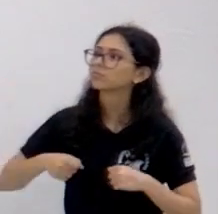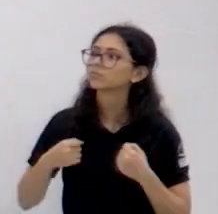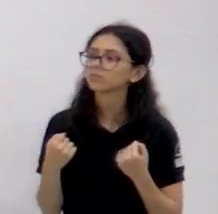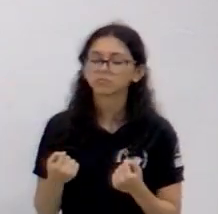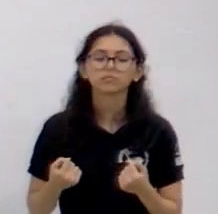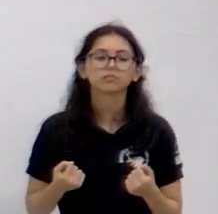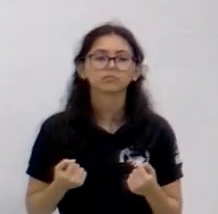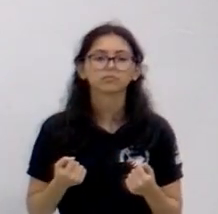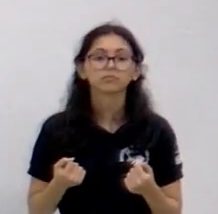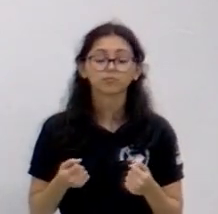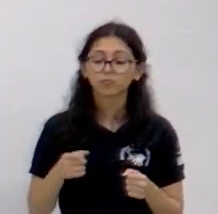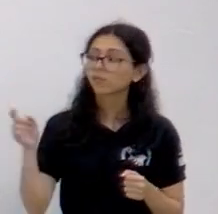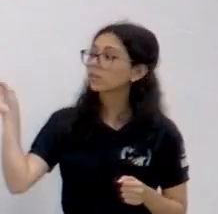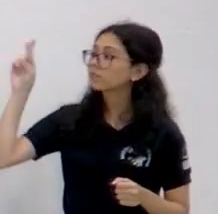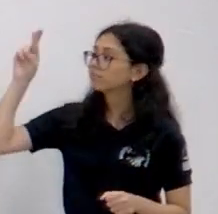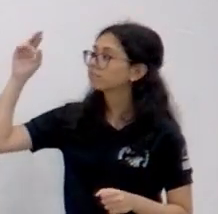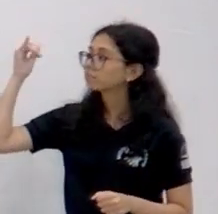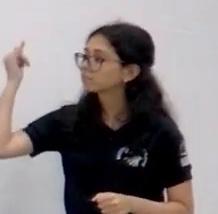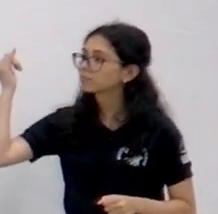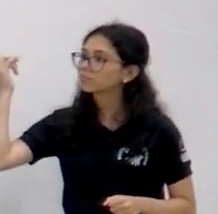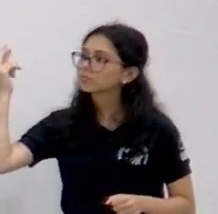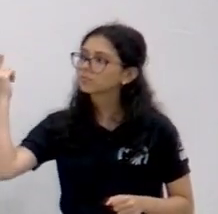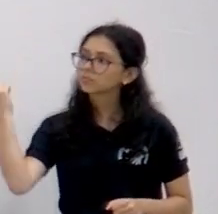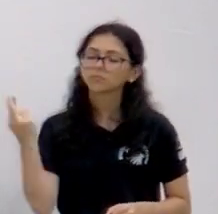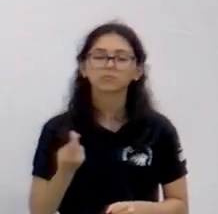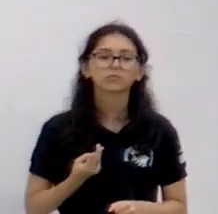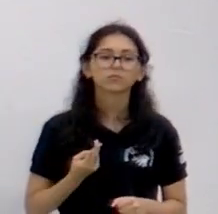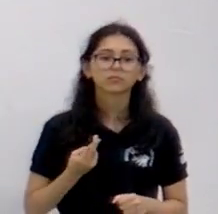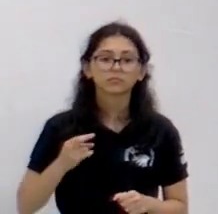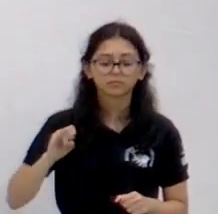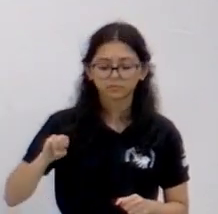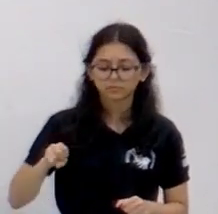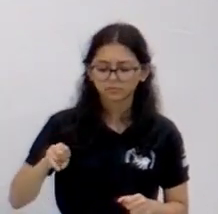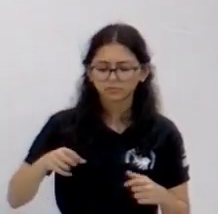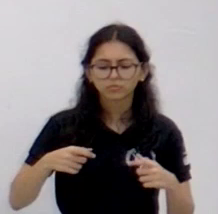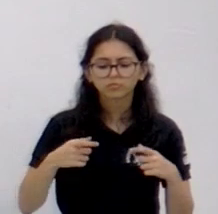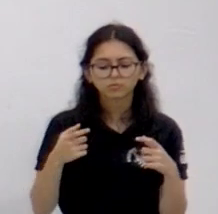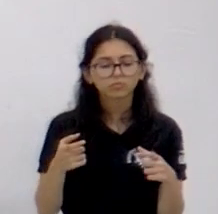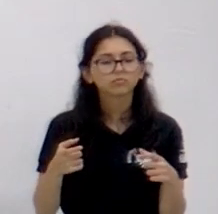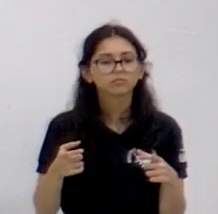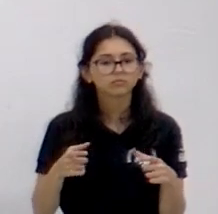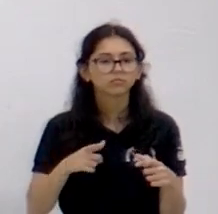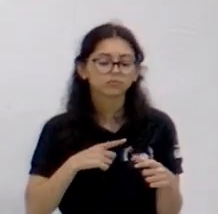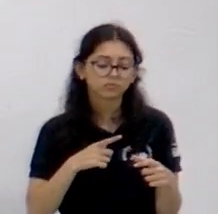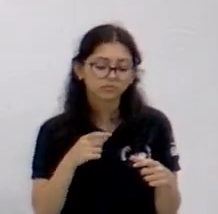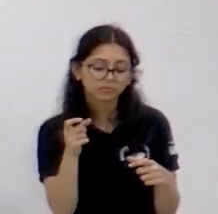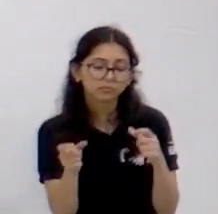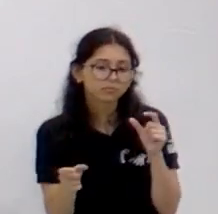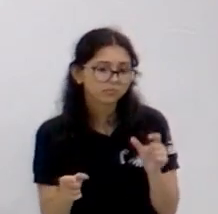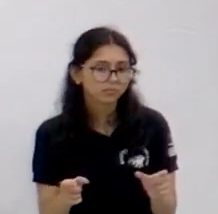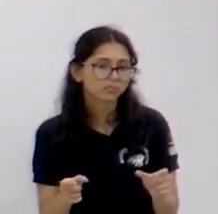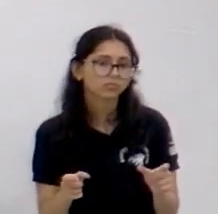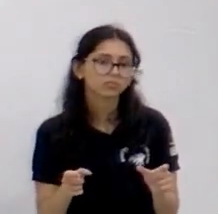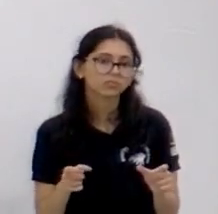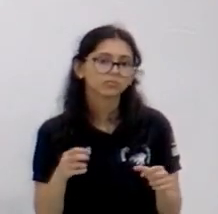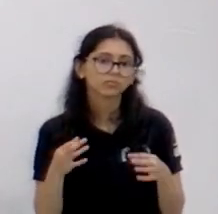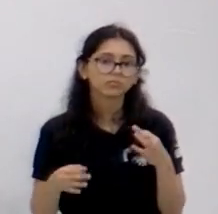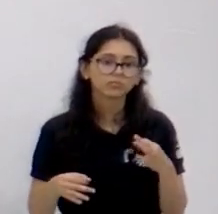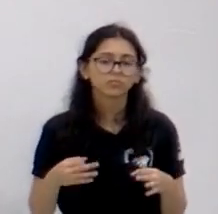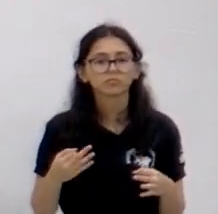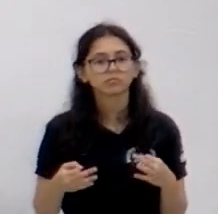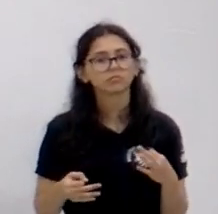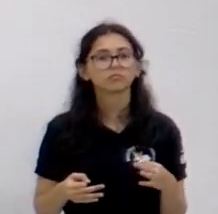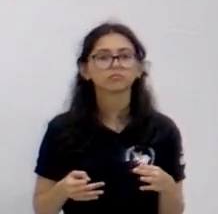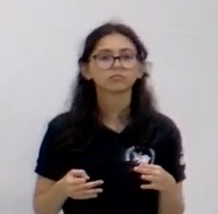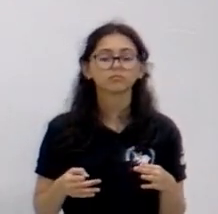50 justos dentro da cidade, pouparei a cidade toda por amor dele. E a negociação começa.